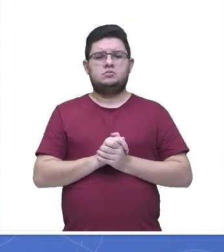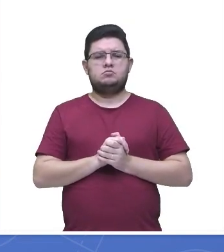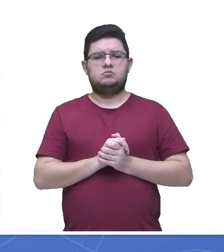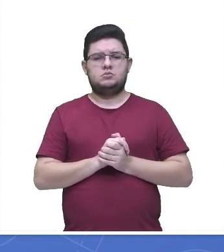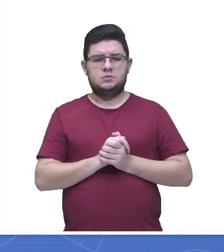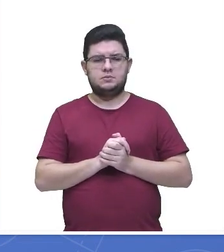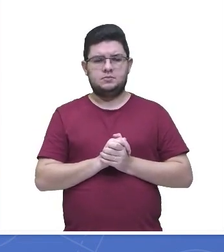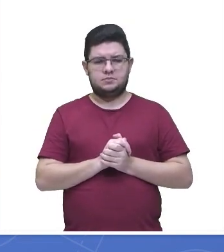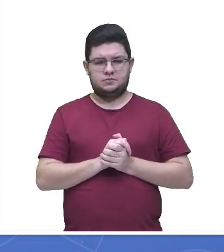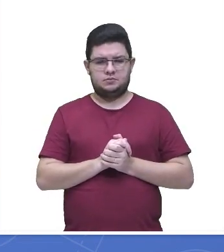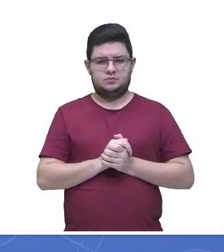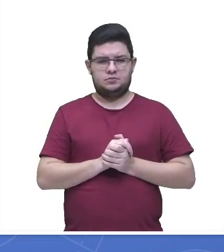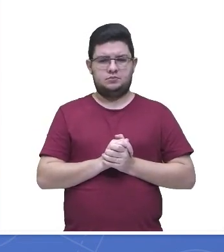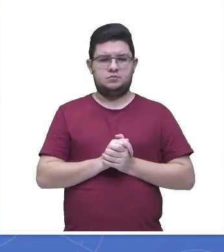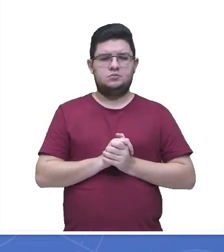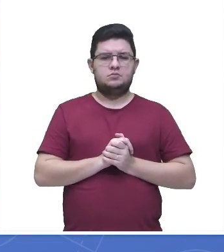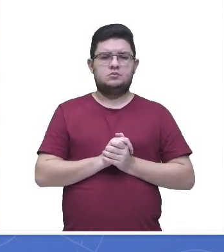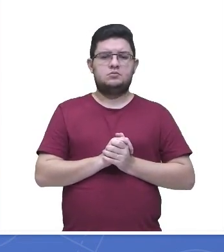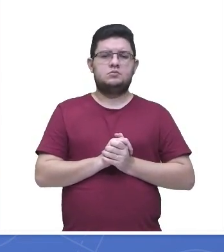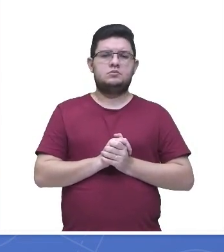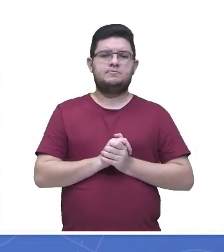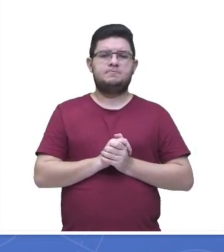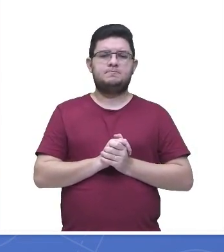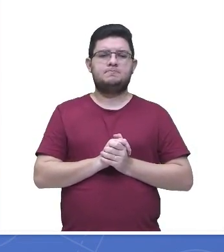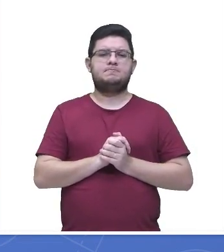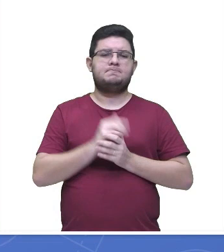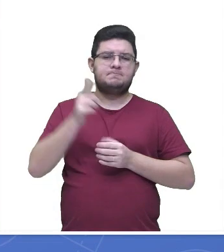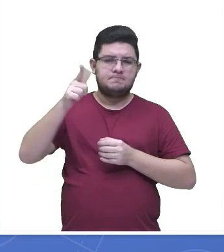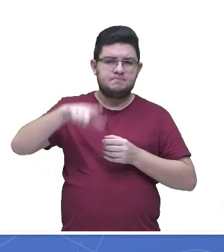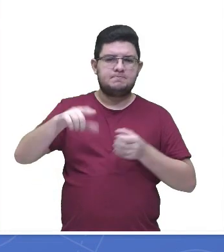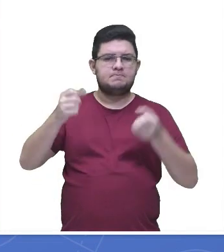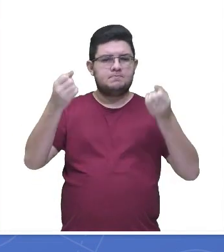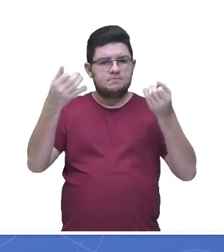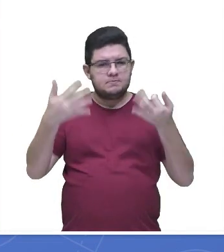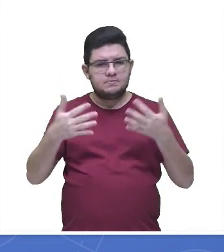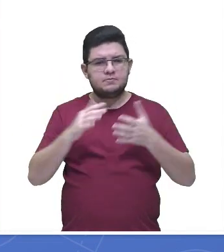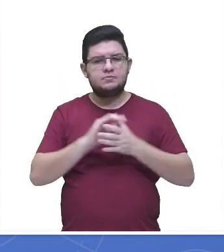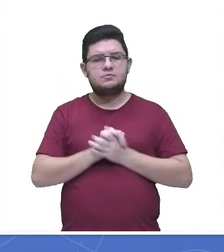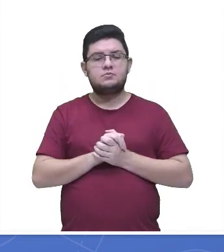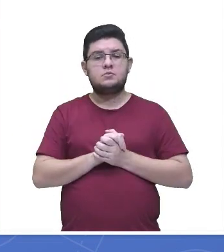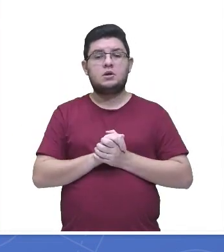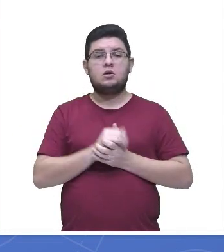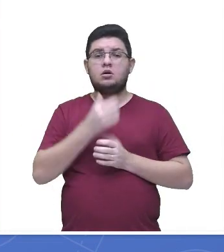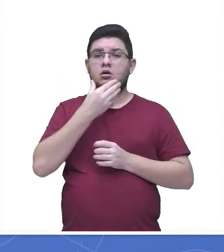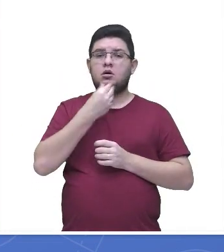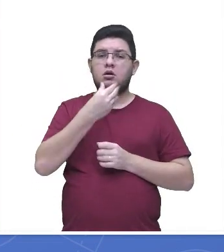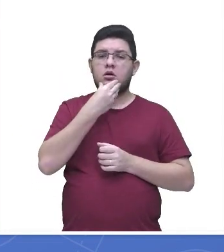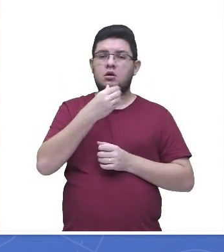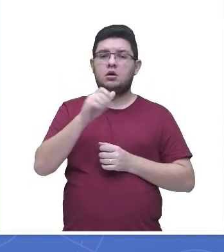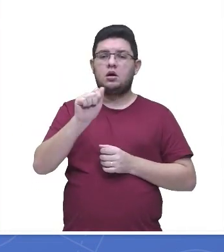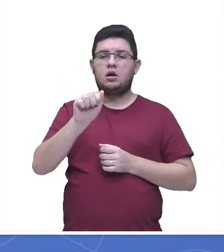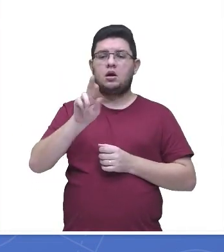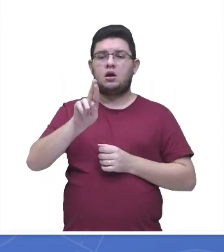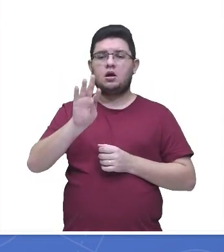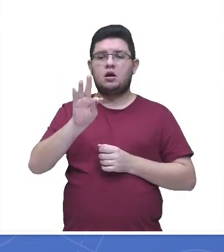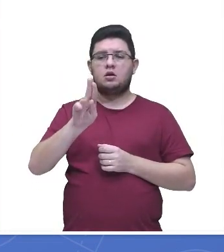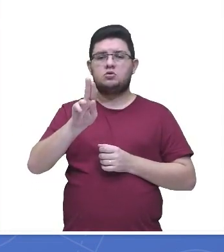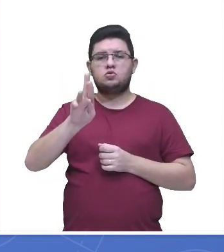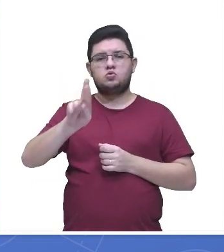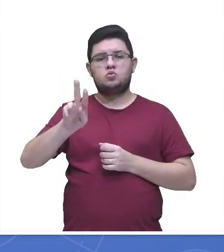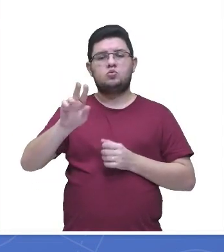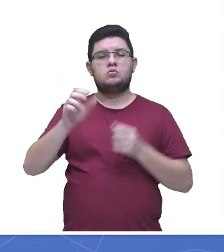Vamos lá, mais um pouquinho. O Arthur Vitor, ele diz o seguinte... Tá, questão